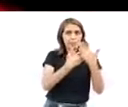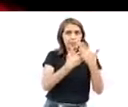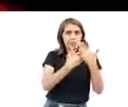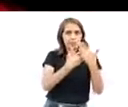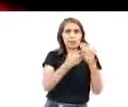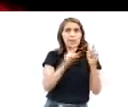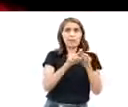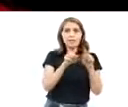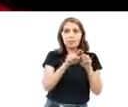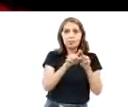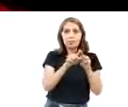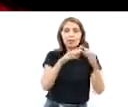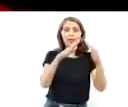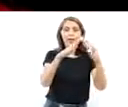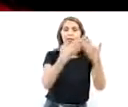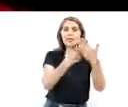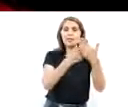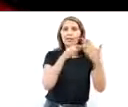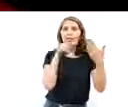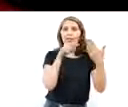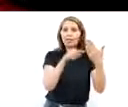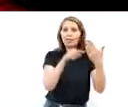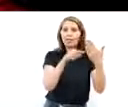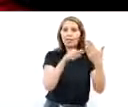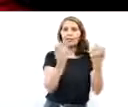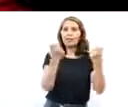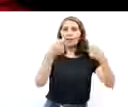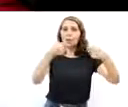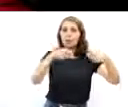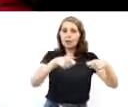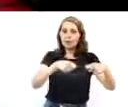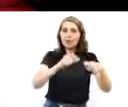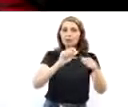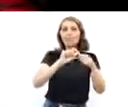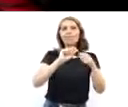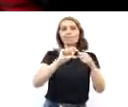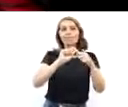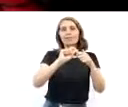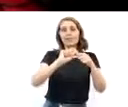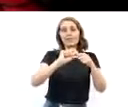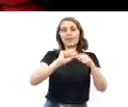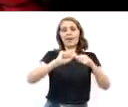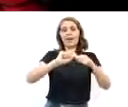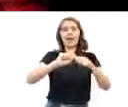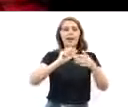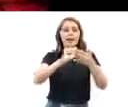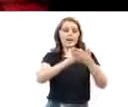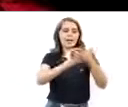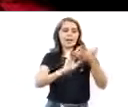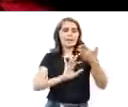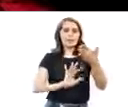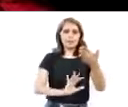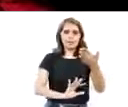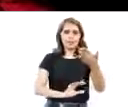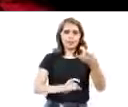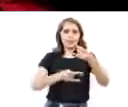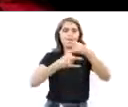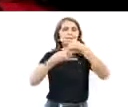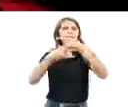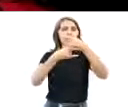condição fazem as atividades online, nos grupos de WhatsApp, pelo Google Meet, entre